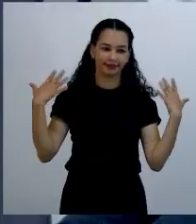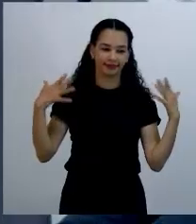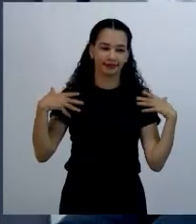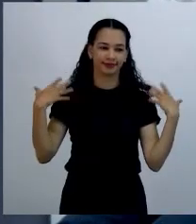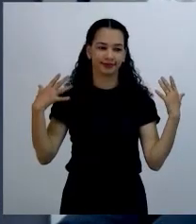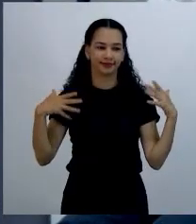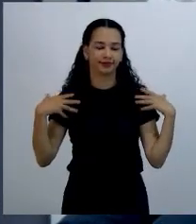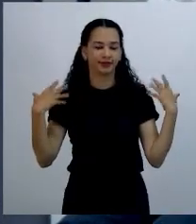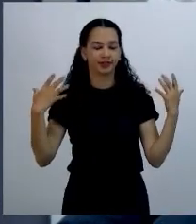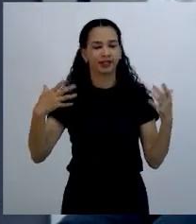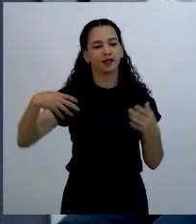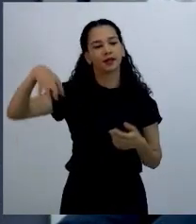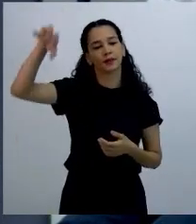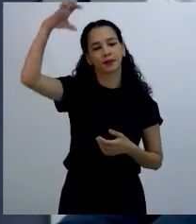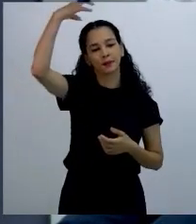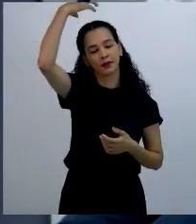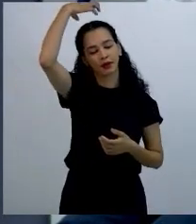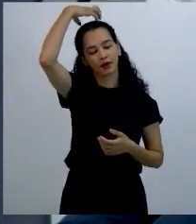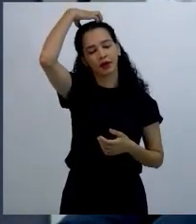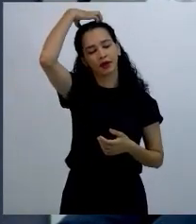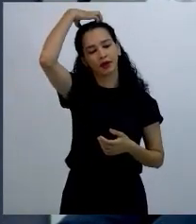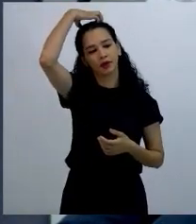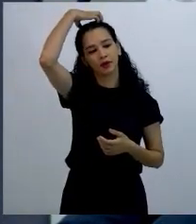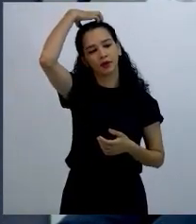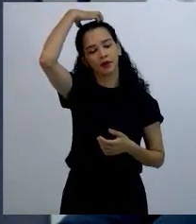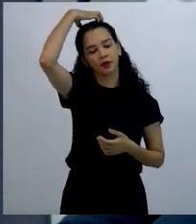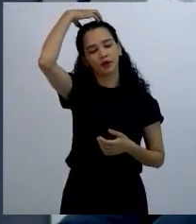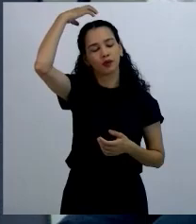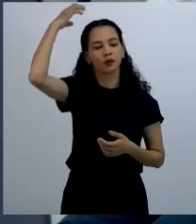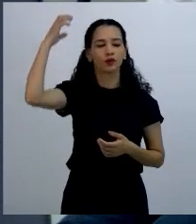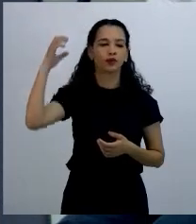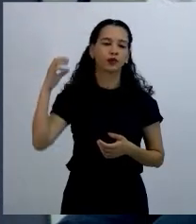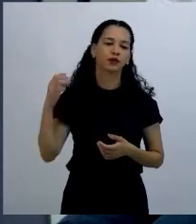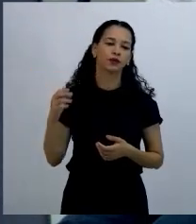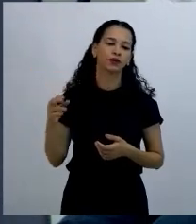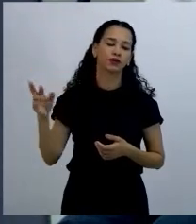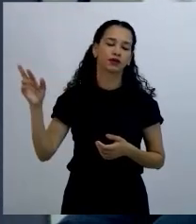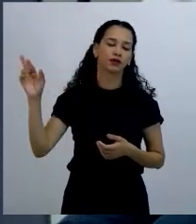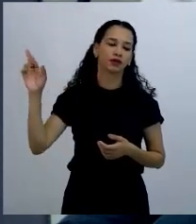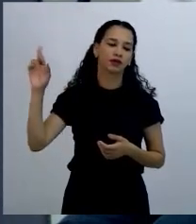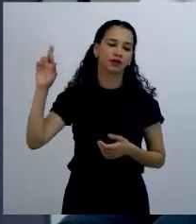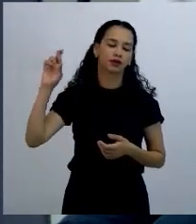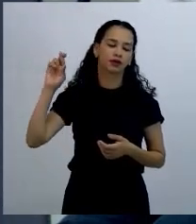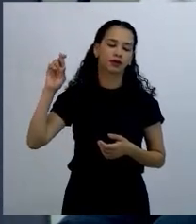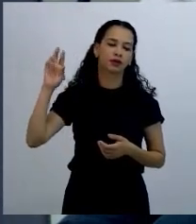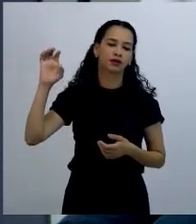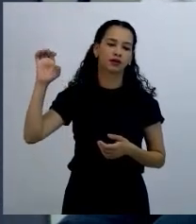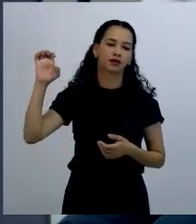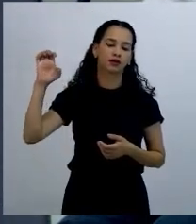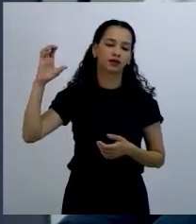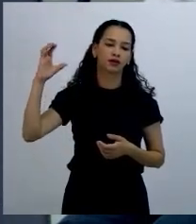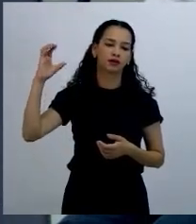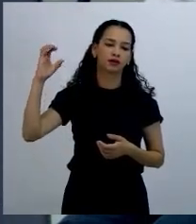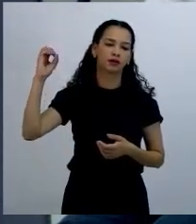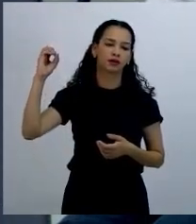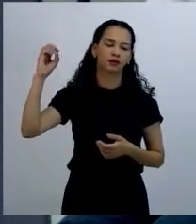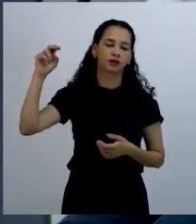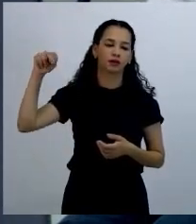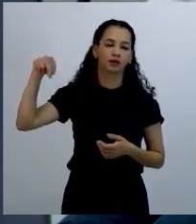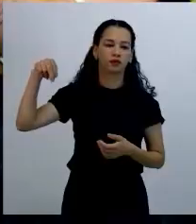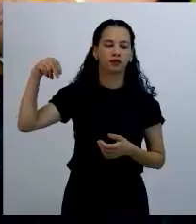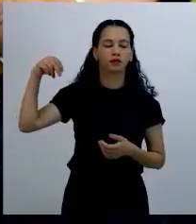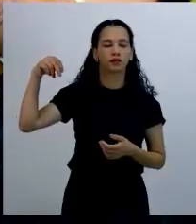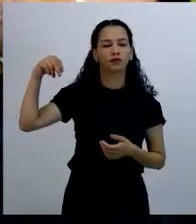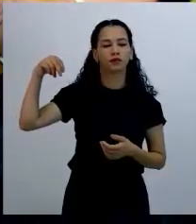irmãos mas o apóstolo Paulo diz eu amo vocês eu posso eu posso copiar isso eu posso fazer um